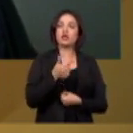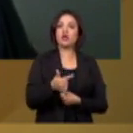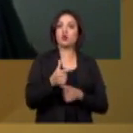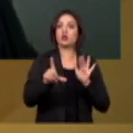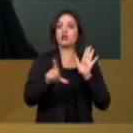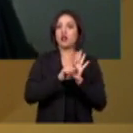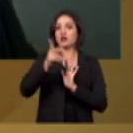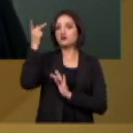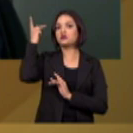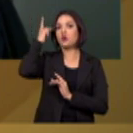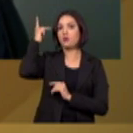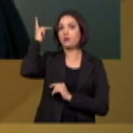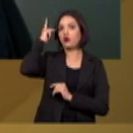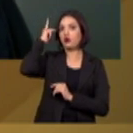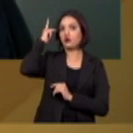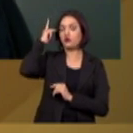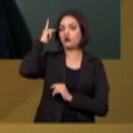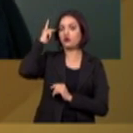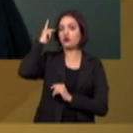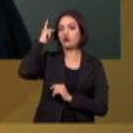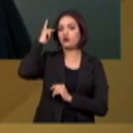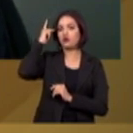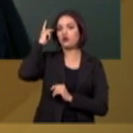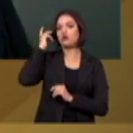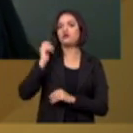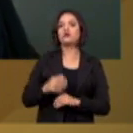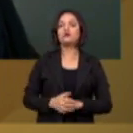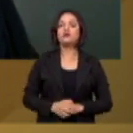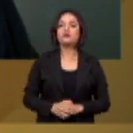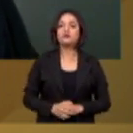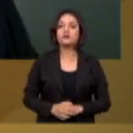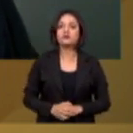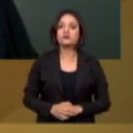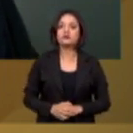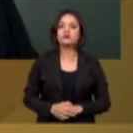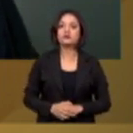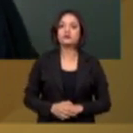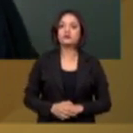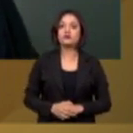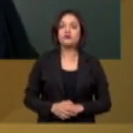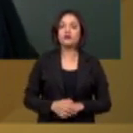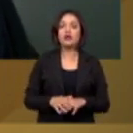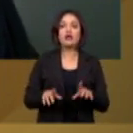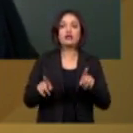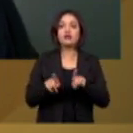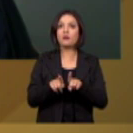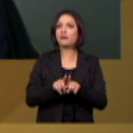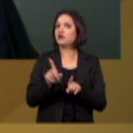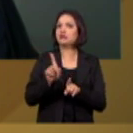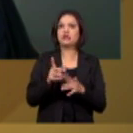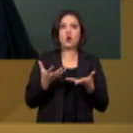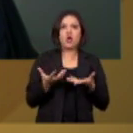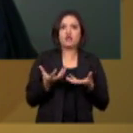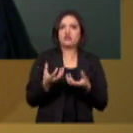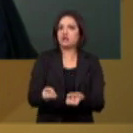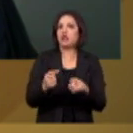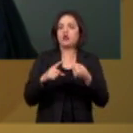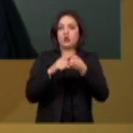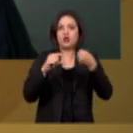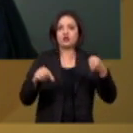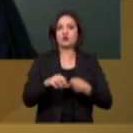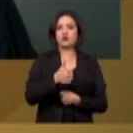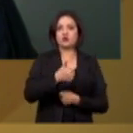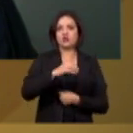paulista e o modo república funcional bem como a não recepção do